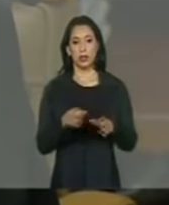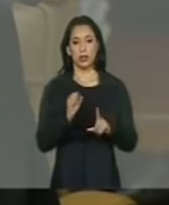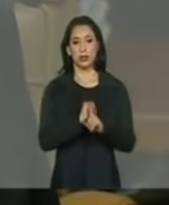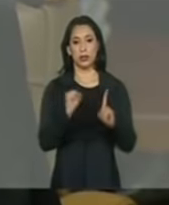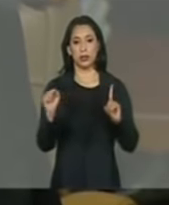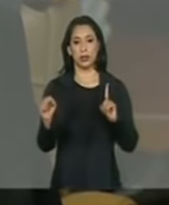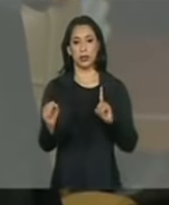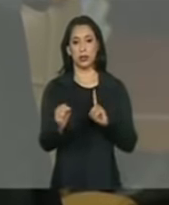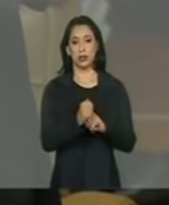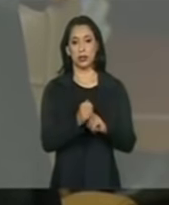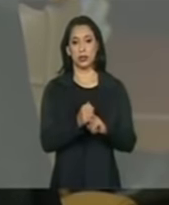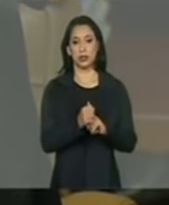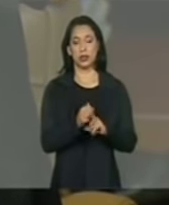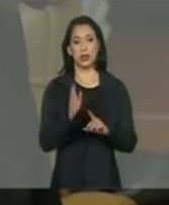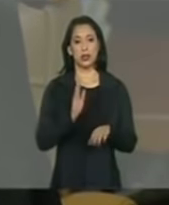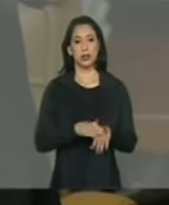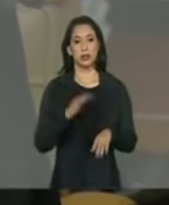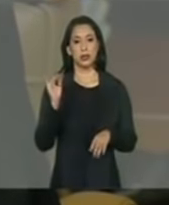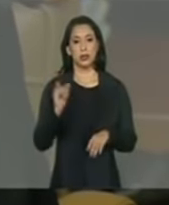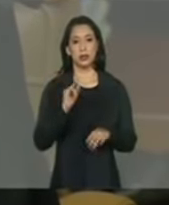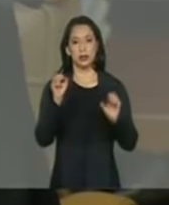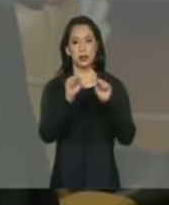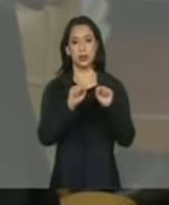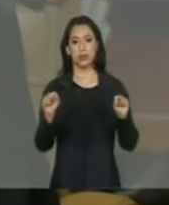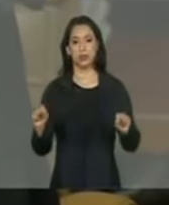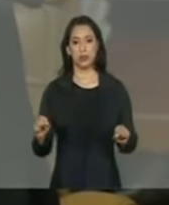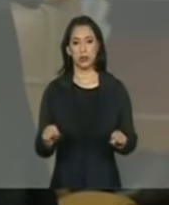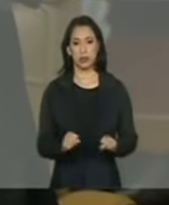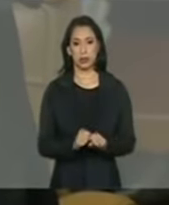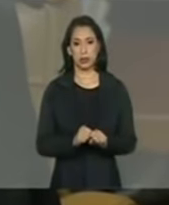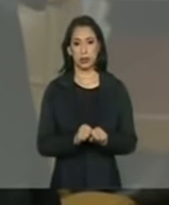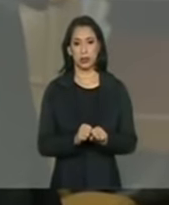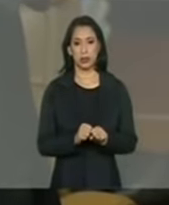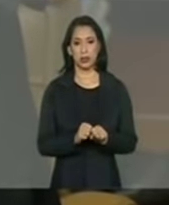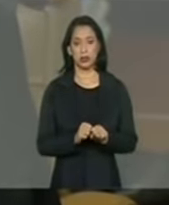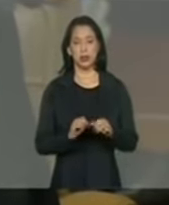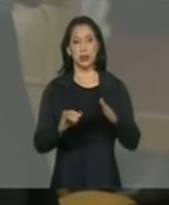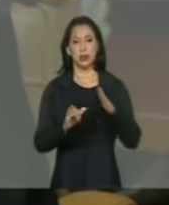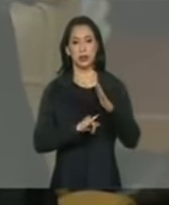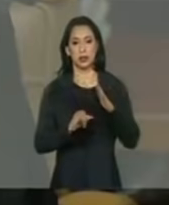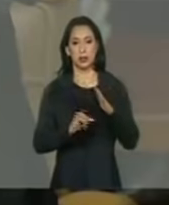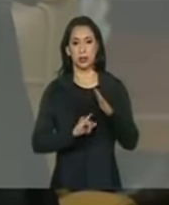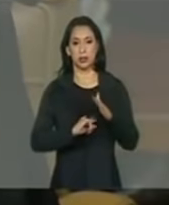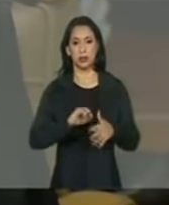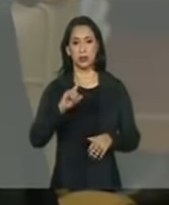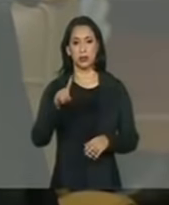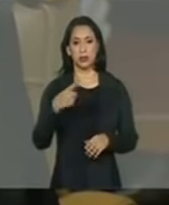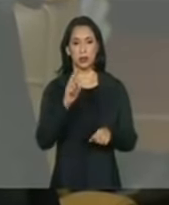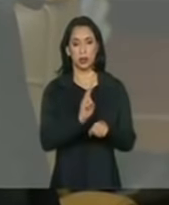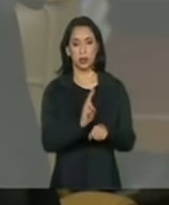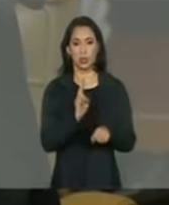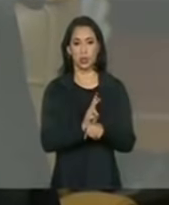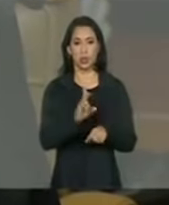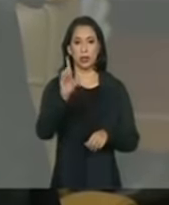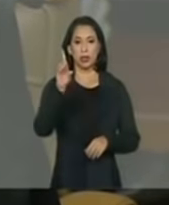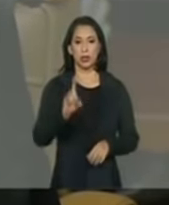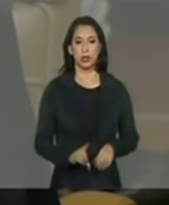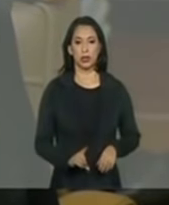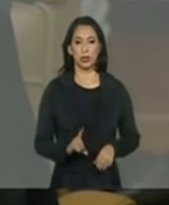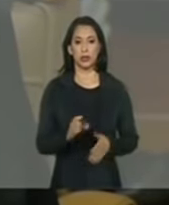os mais vulneráveis a sistemas institucionalizados de proteção aos direitos fundamentais da pessoa humana